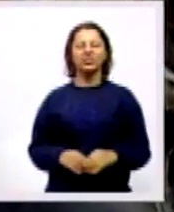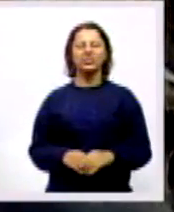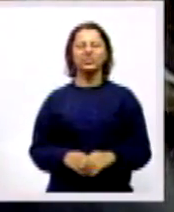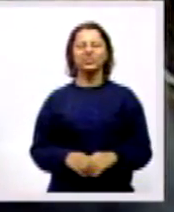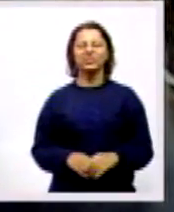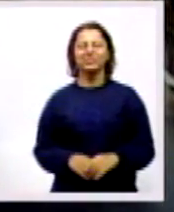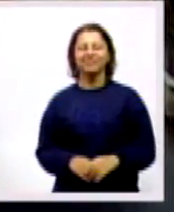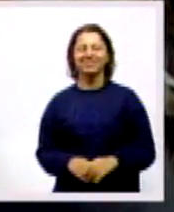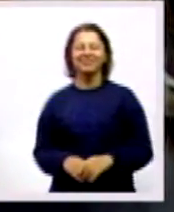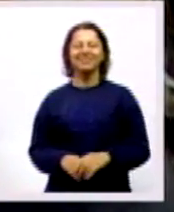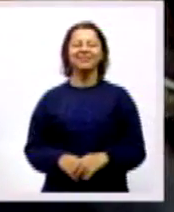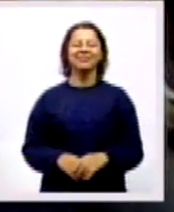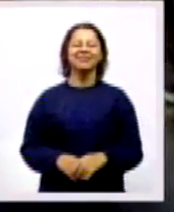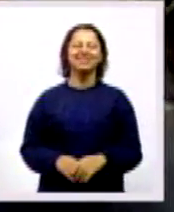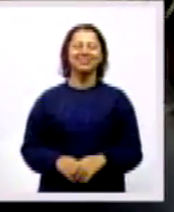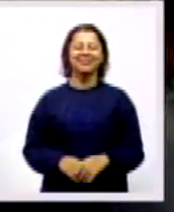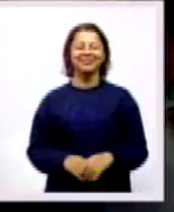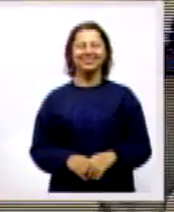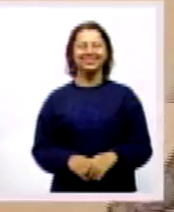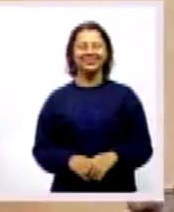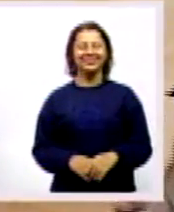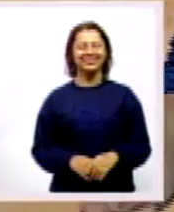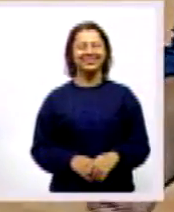sei lá onde seja.